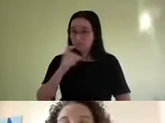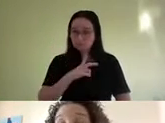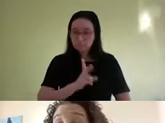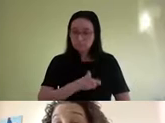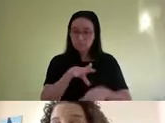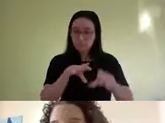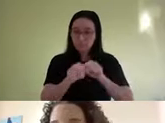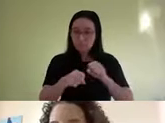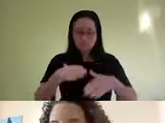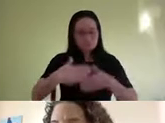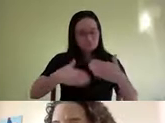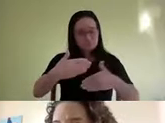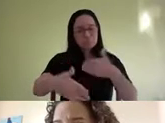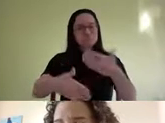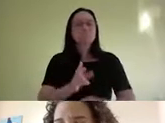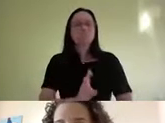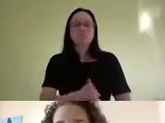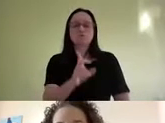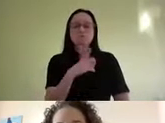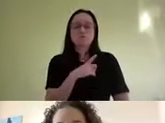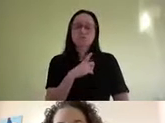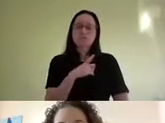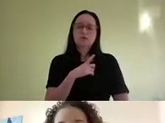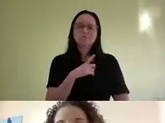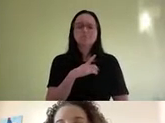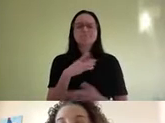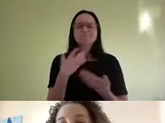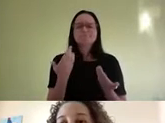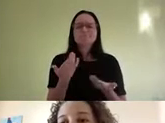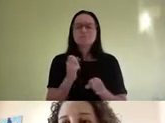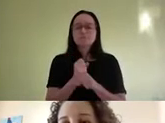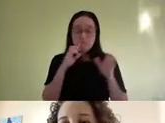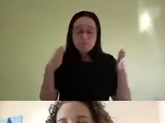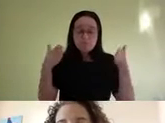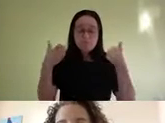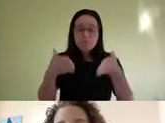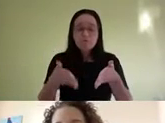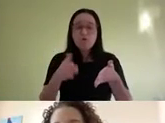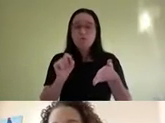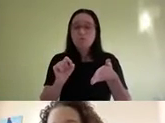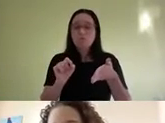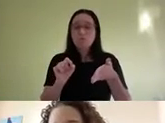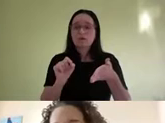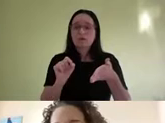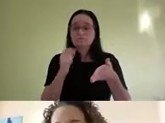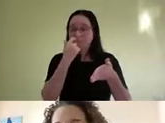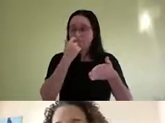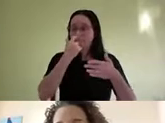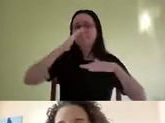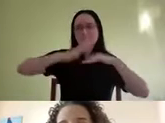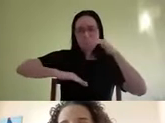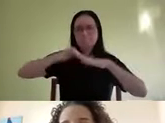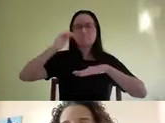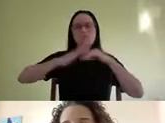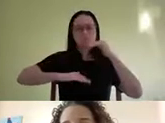e durante muito tempo, isso até um arrependimento, eu foquei muito na minha carreira profissional e